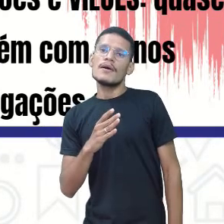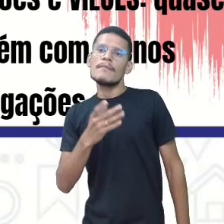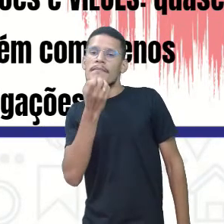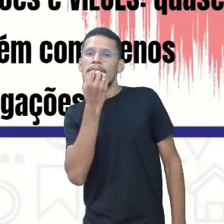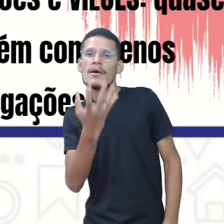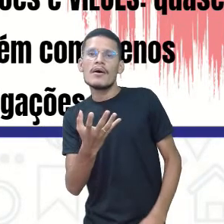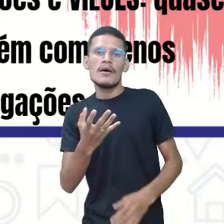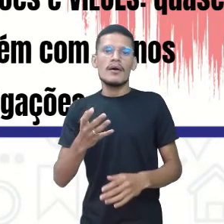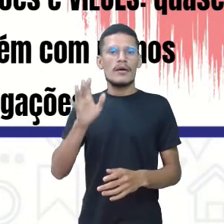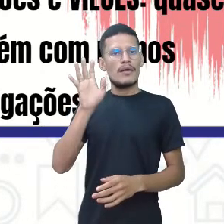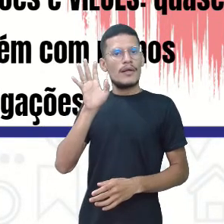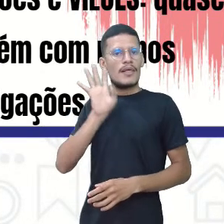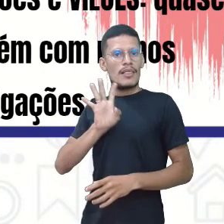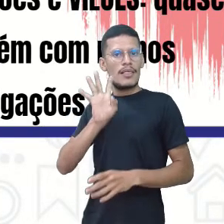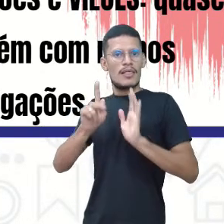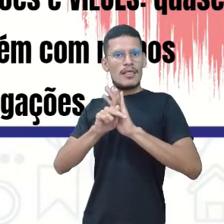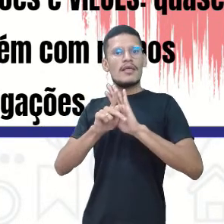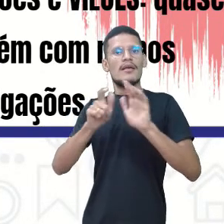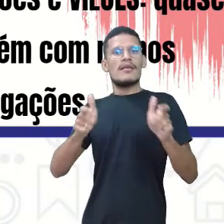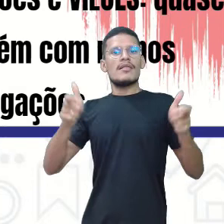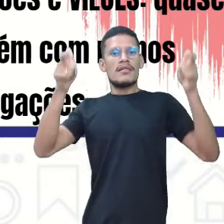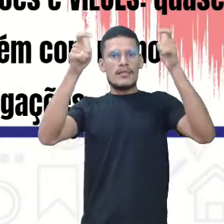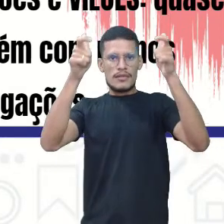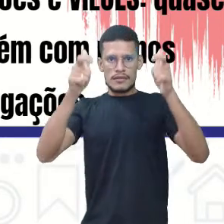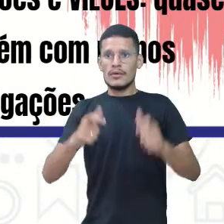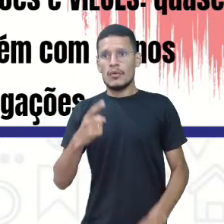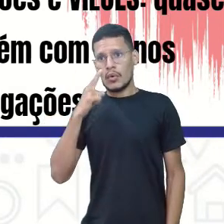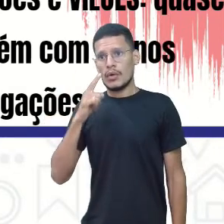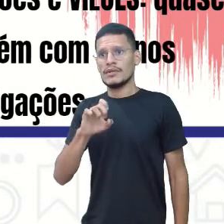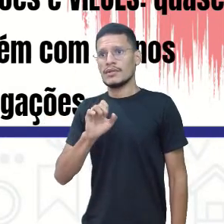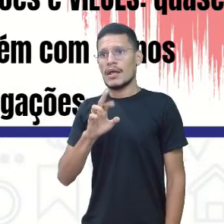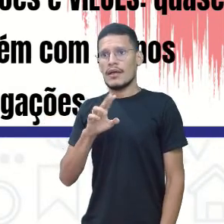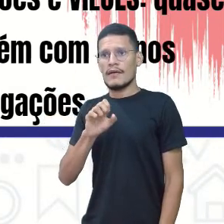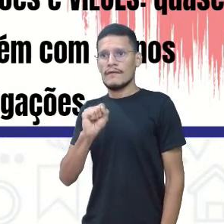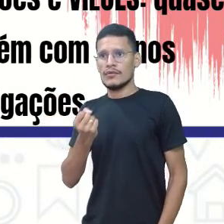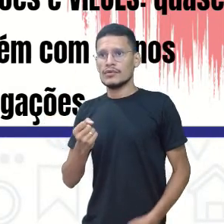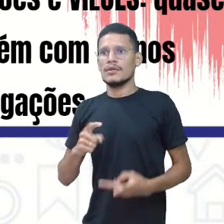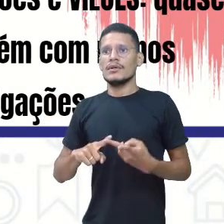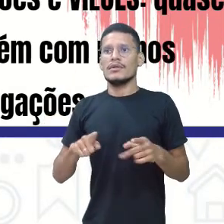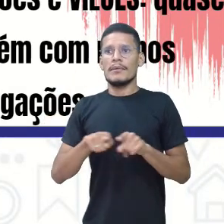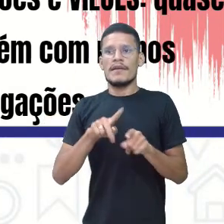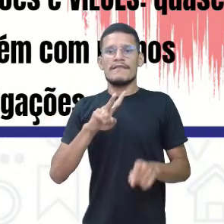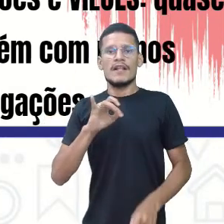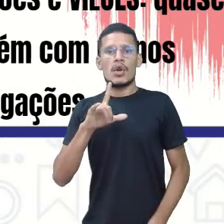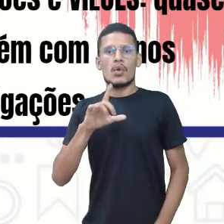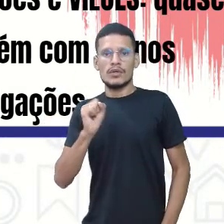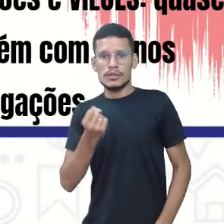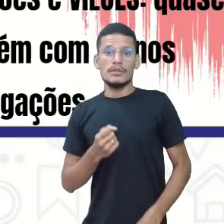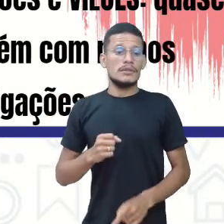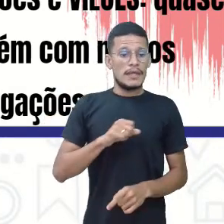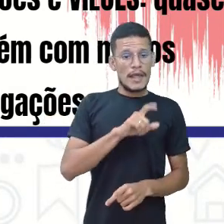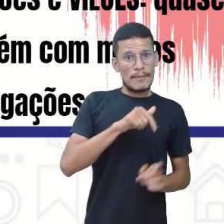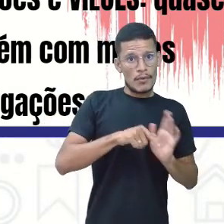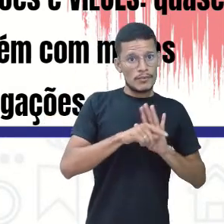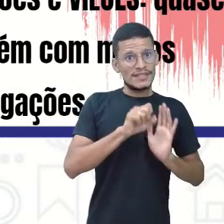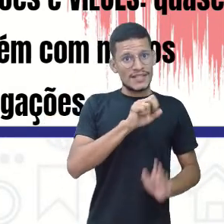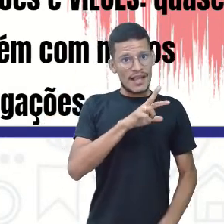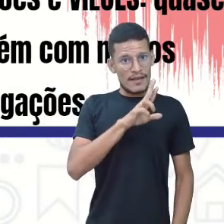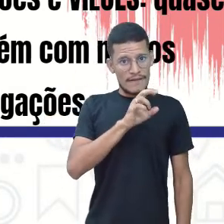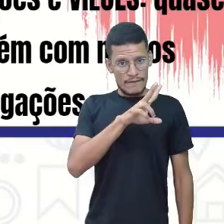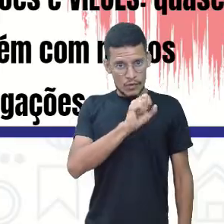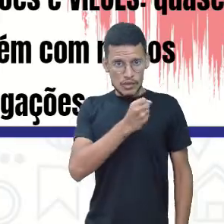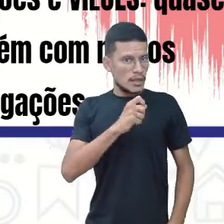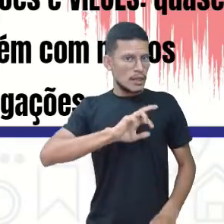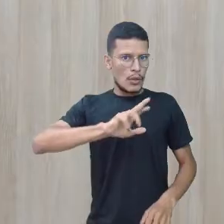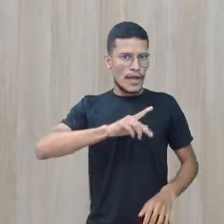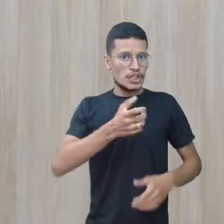outros, né, que estavam acima. Então, veja, os servos e os vilões, né? Os servos eram presos praticamente à terra, não eram